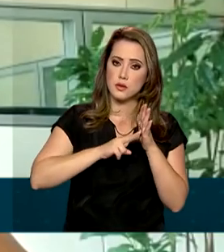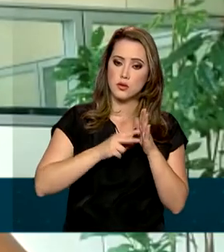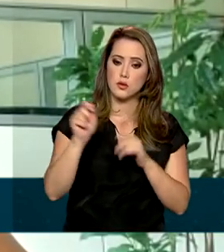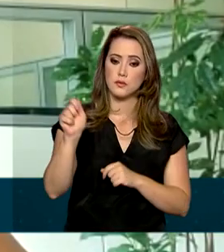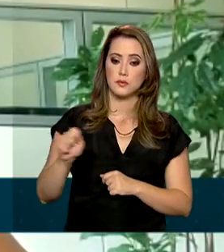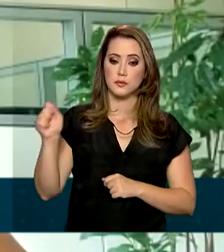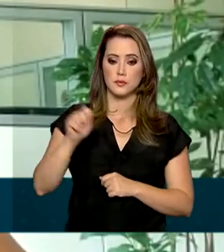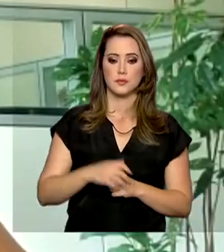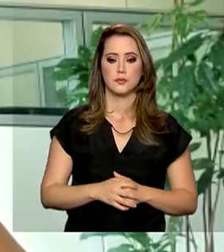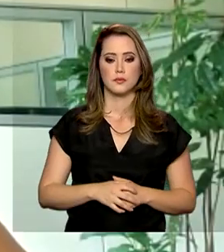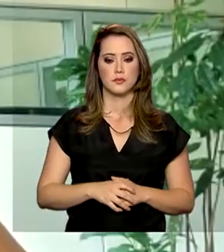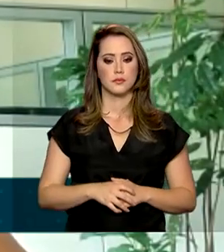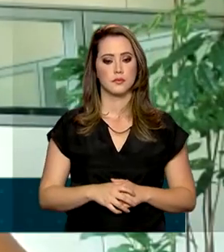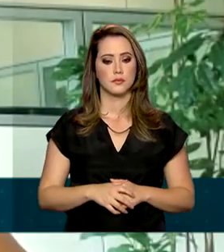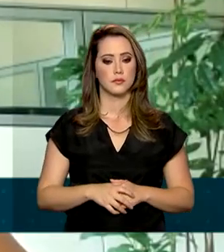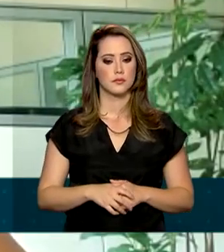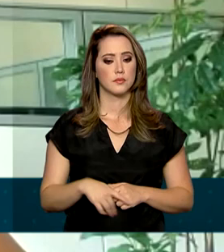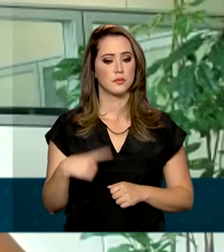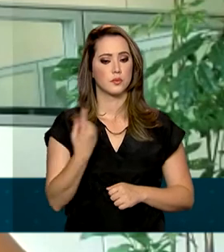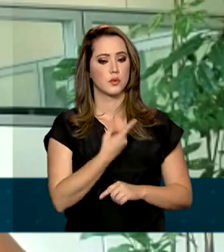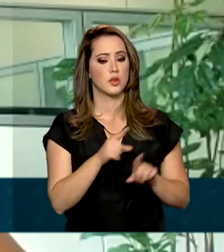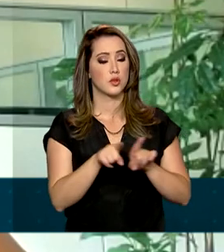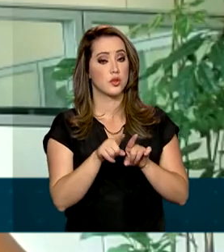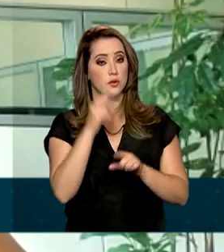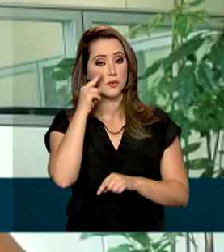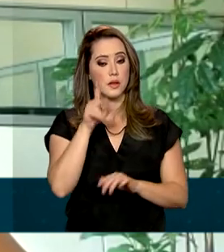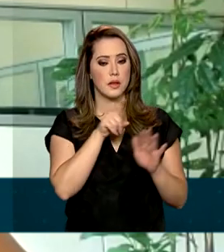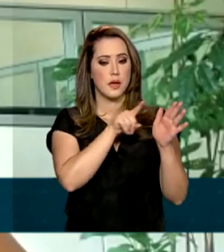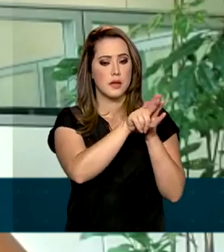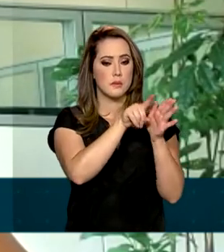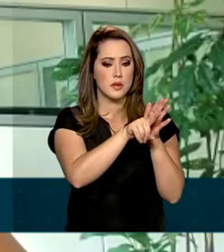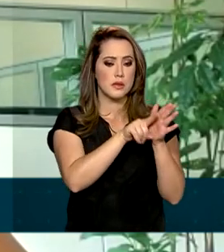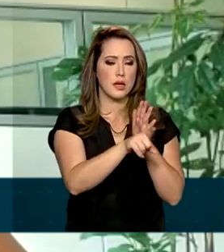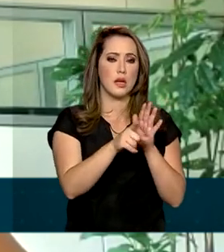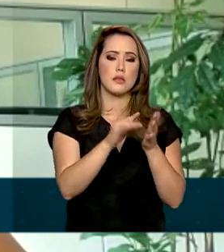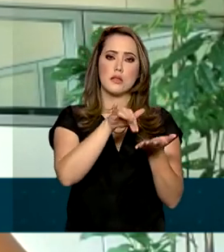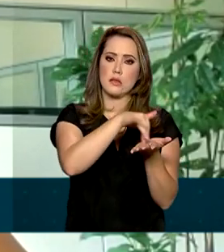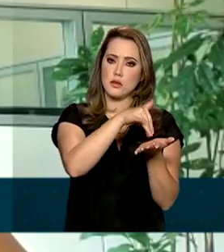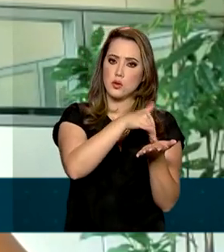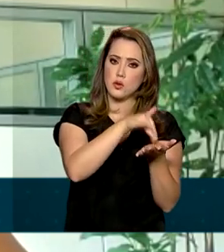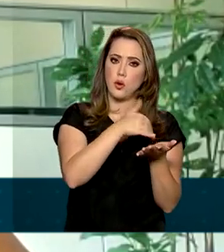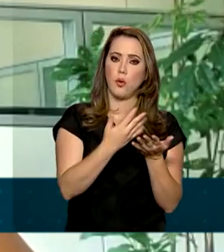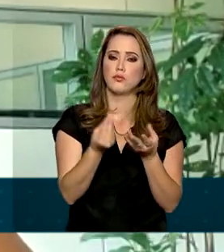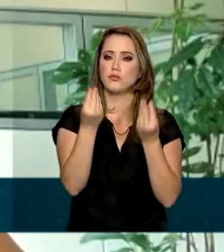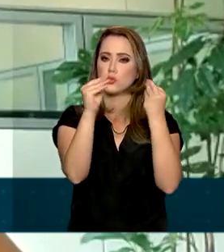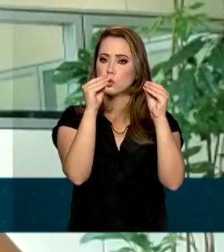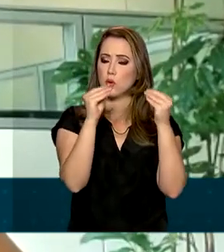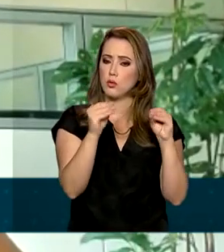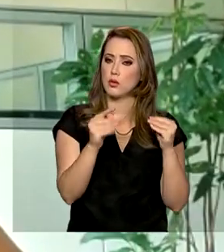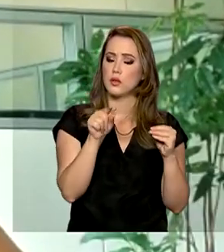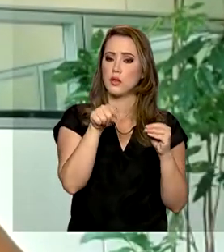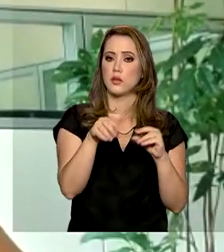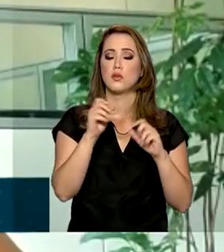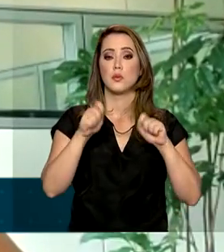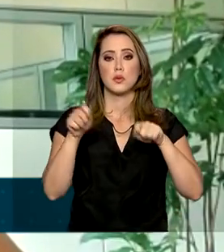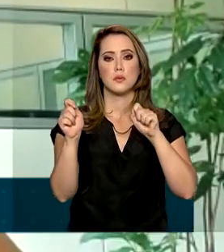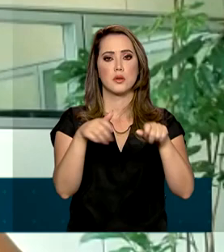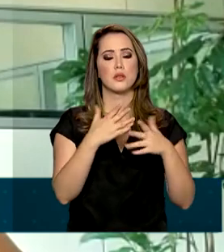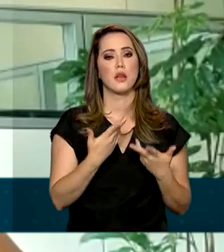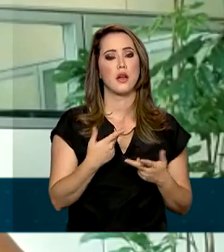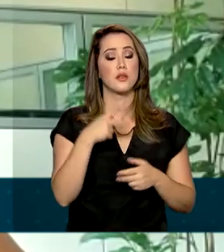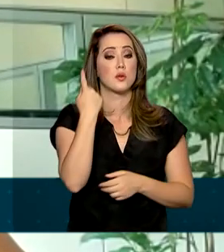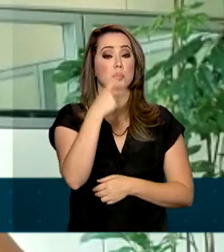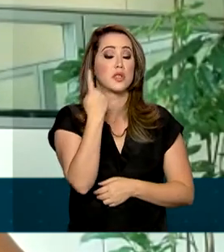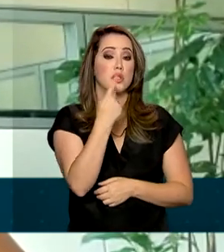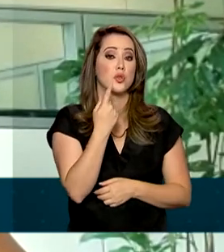As pesquisas, os registros, eles vão sendo atualizados com dados ocupacionais, permitindo que